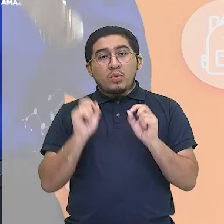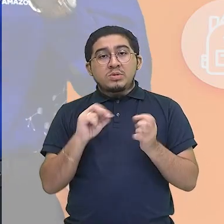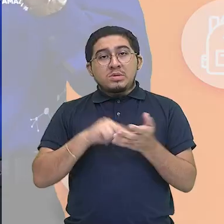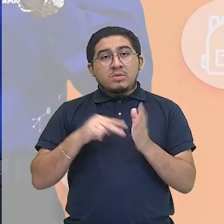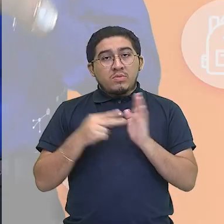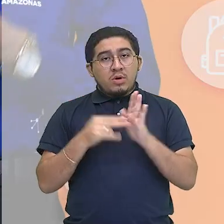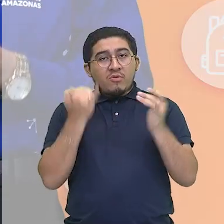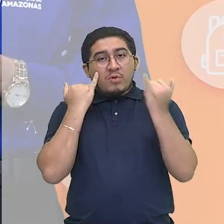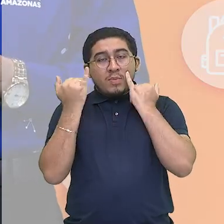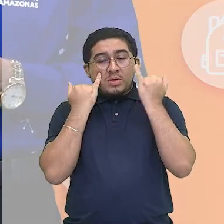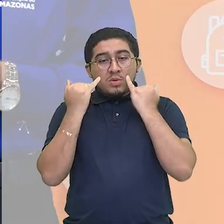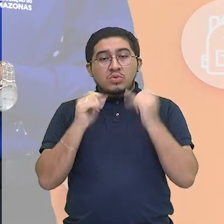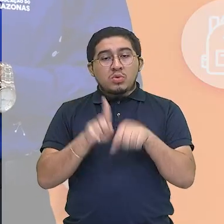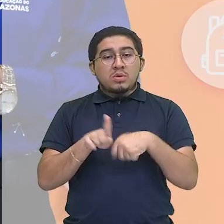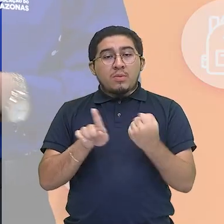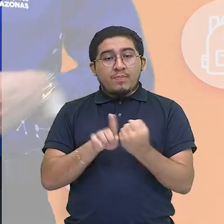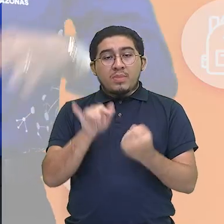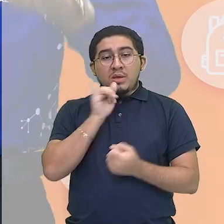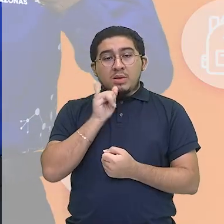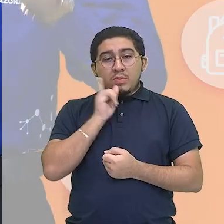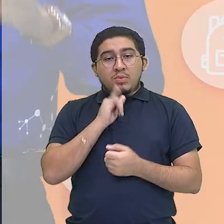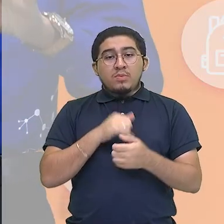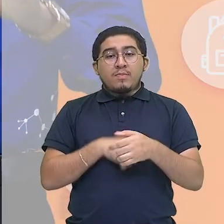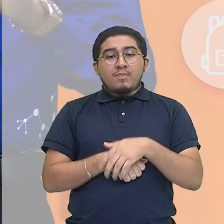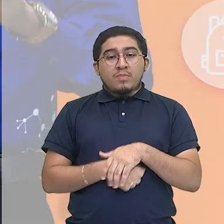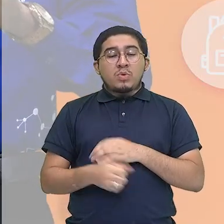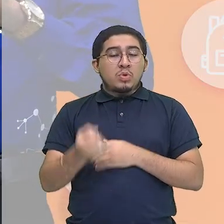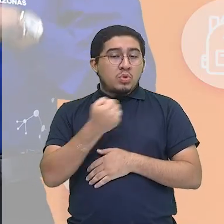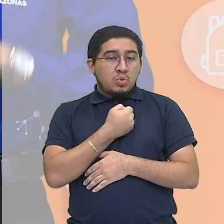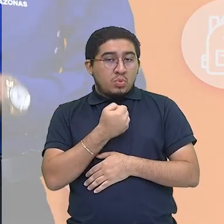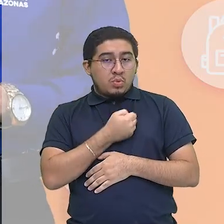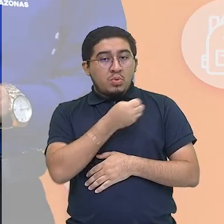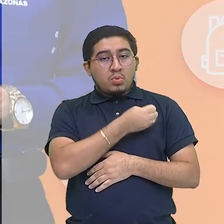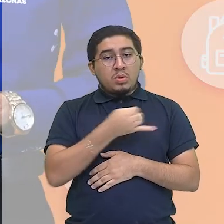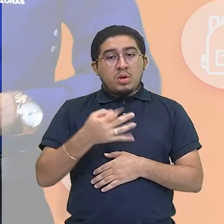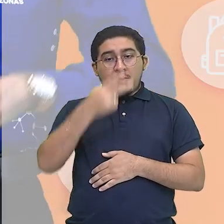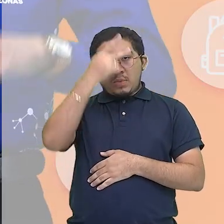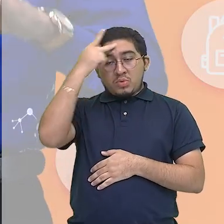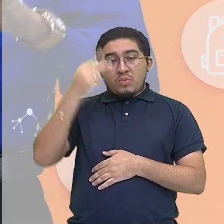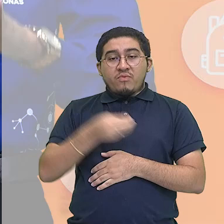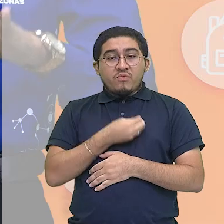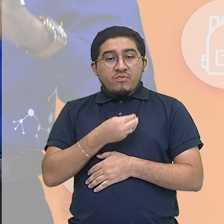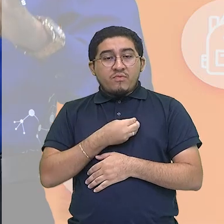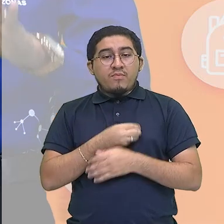sociais. Vamos lá. Exemplo, número de habitantes.